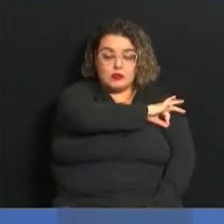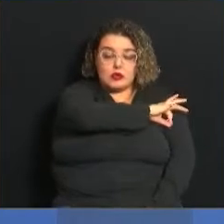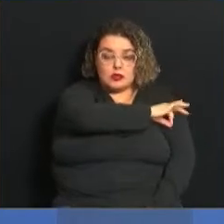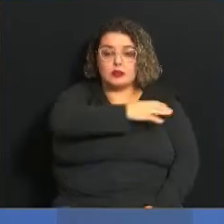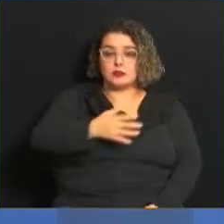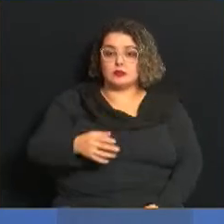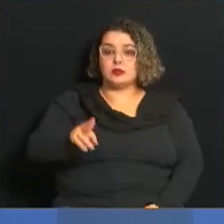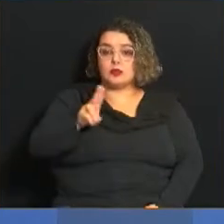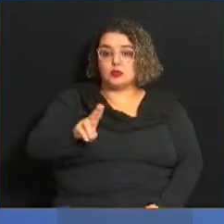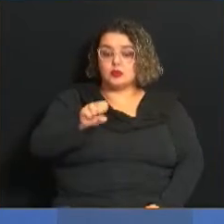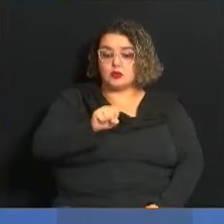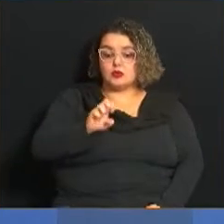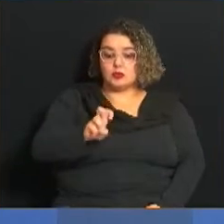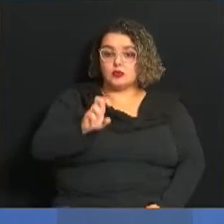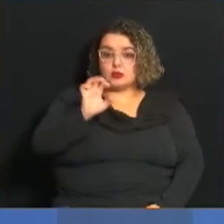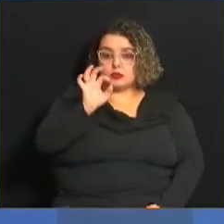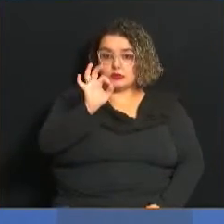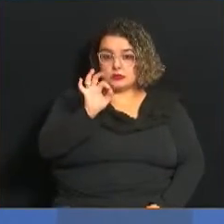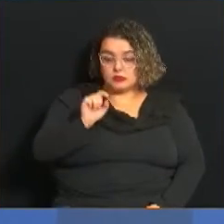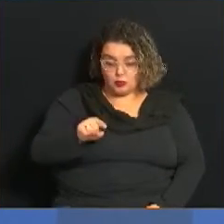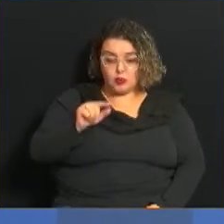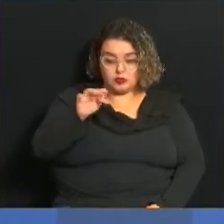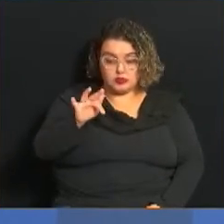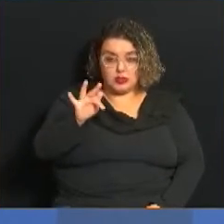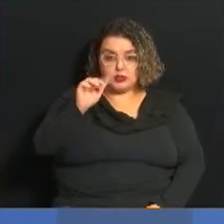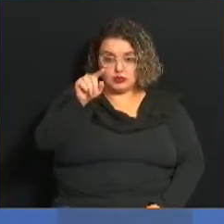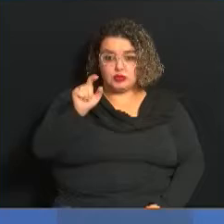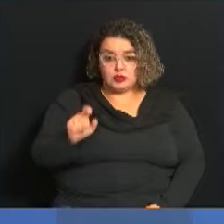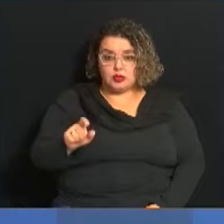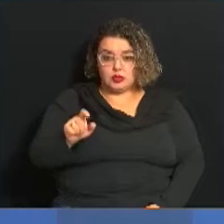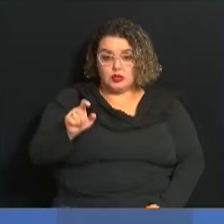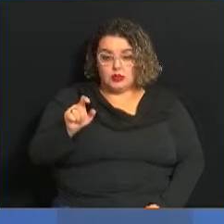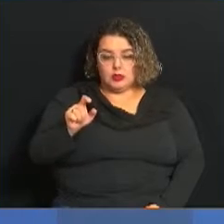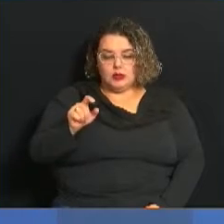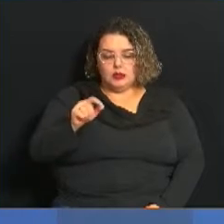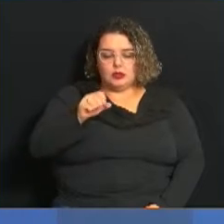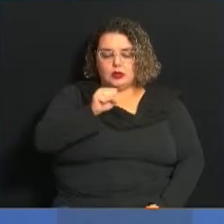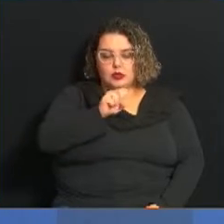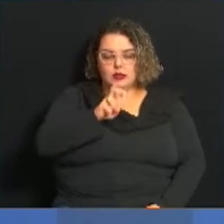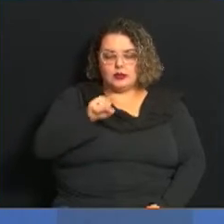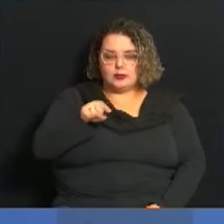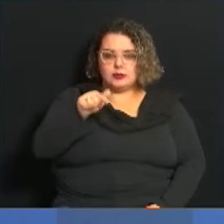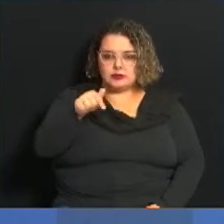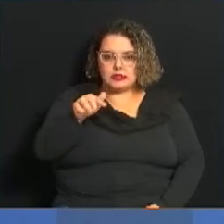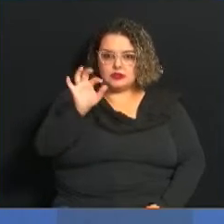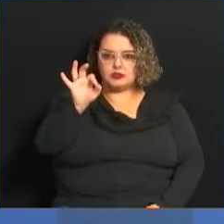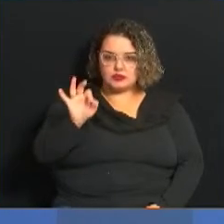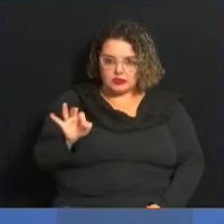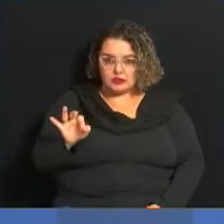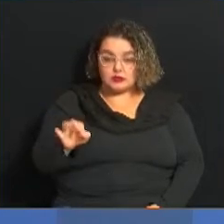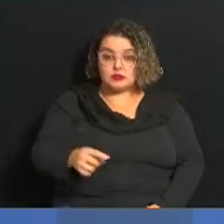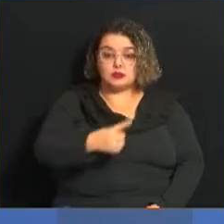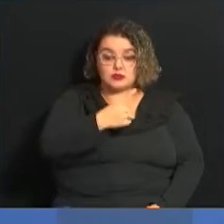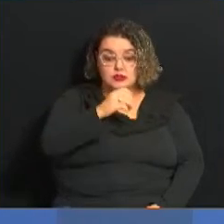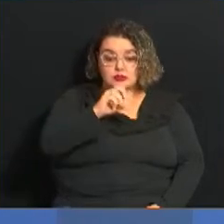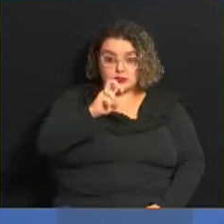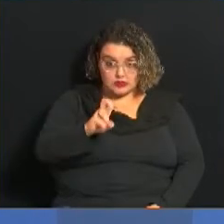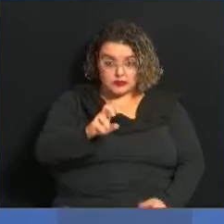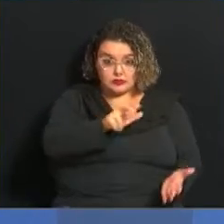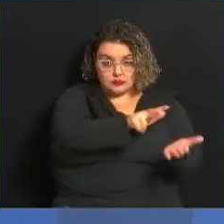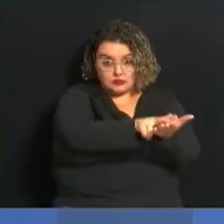de 85,7% nos leitos de UTI infantil aqui na cidade de Campinas. São 105 leitos de